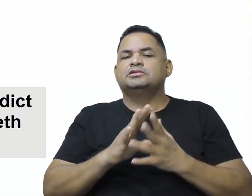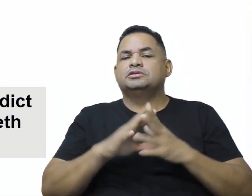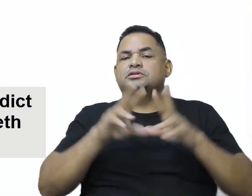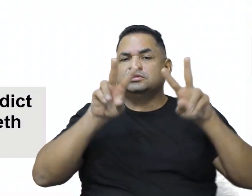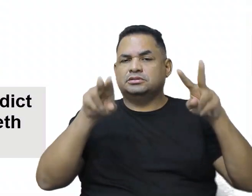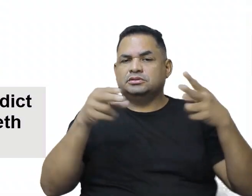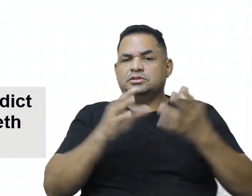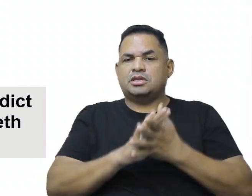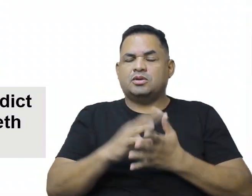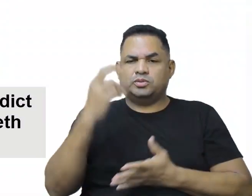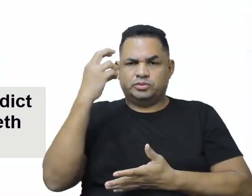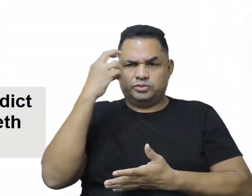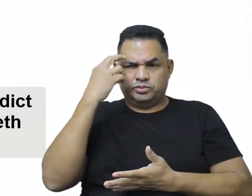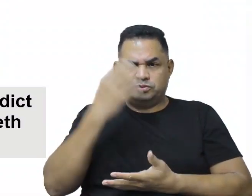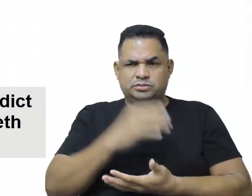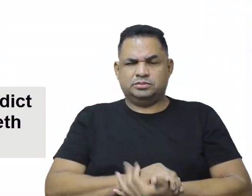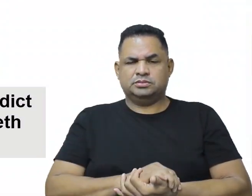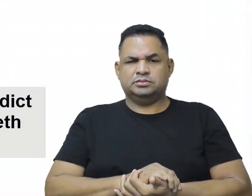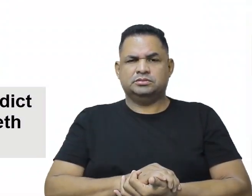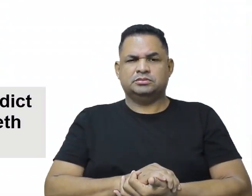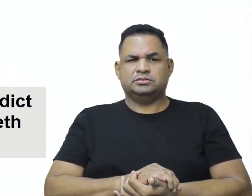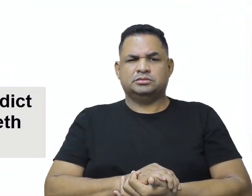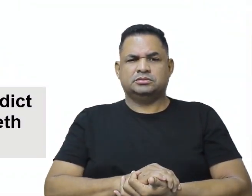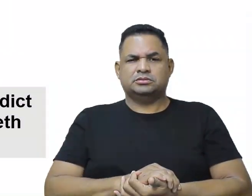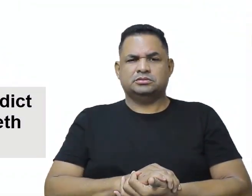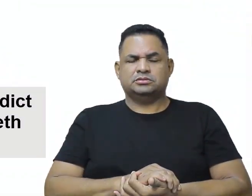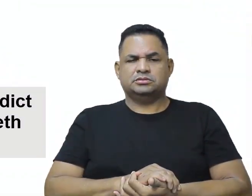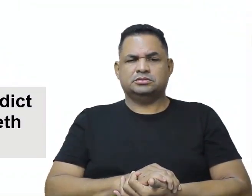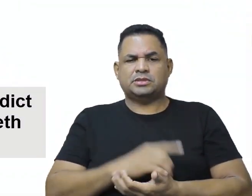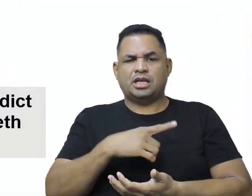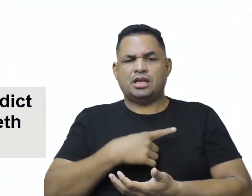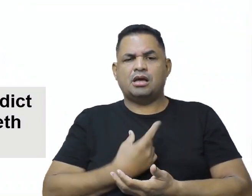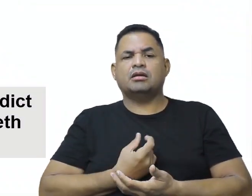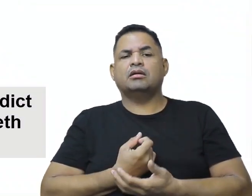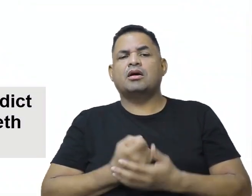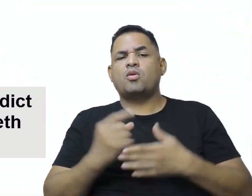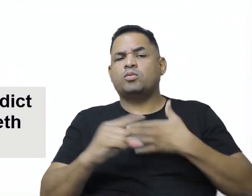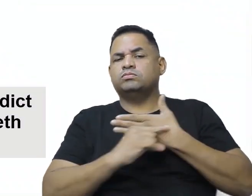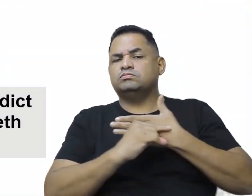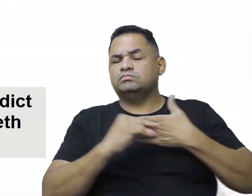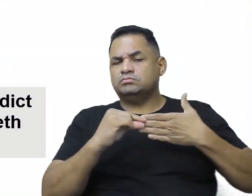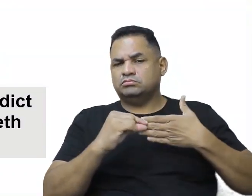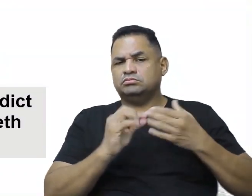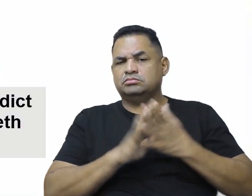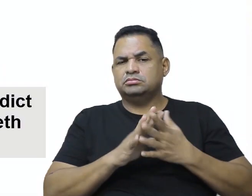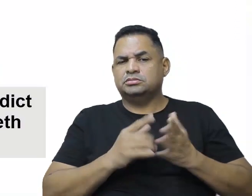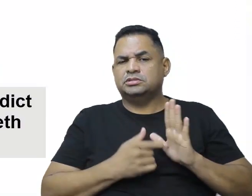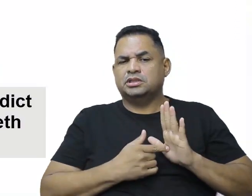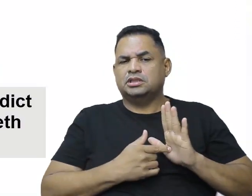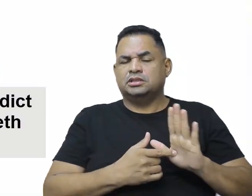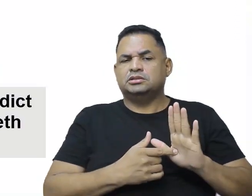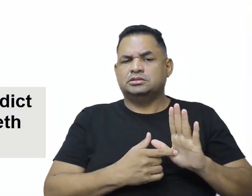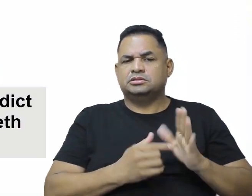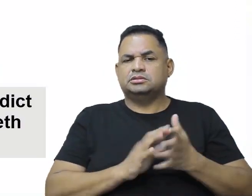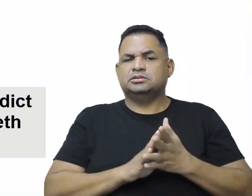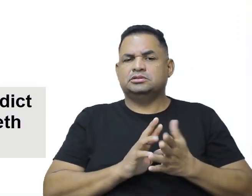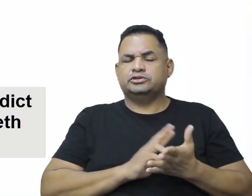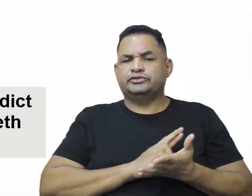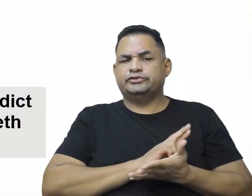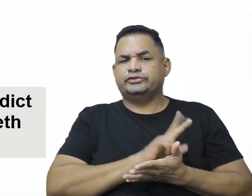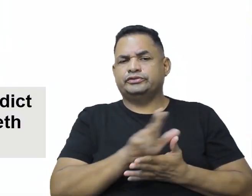assunto que a cultura né e a gente trouxe alguns autores que trazem diferentes divisões né